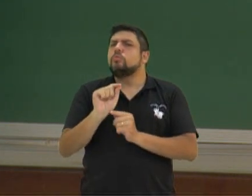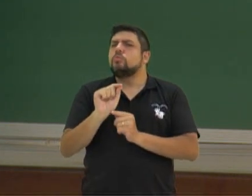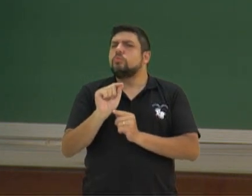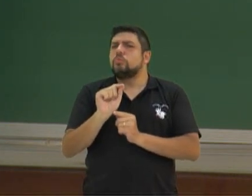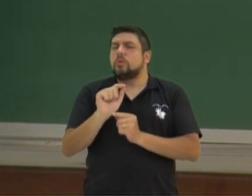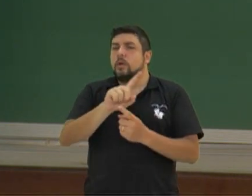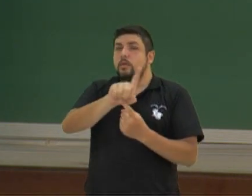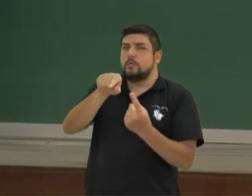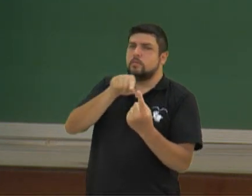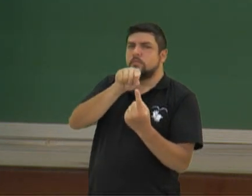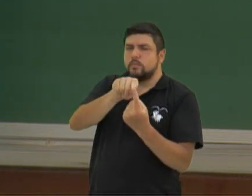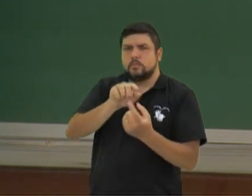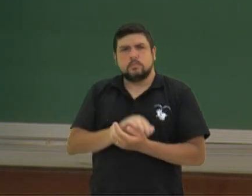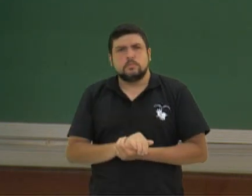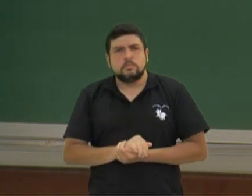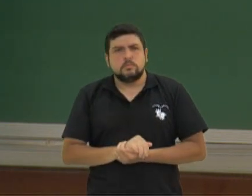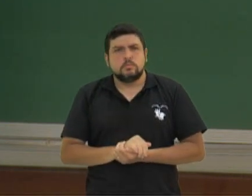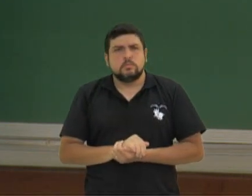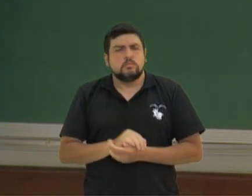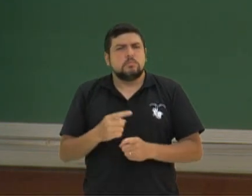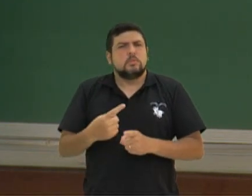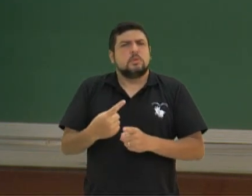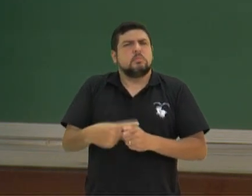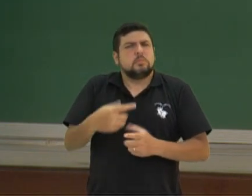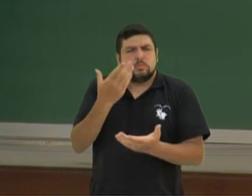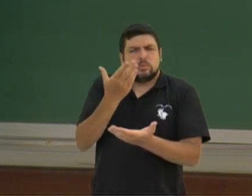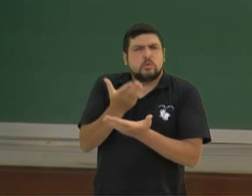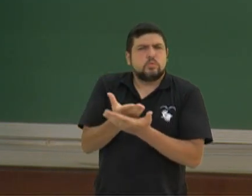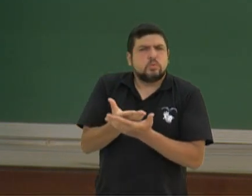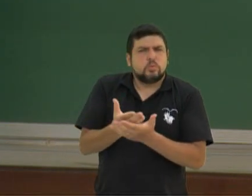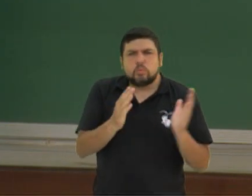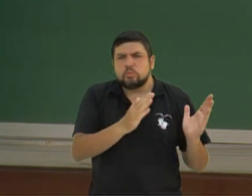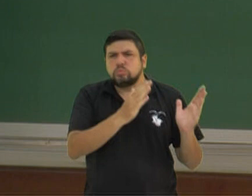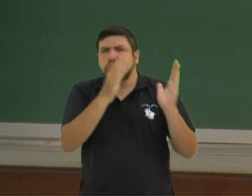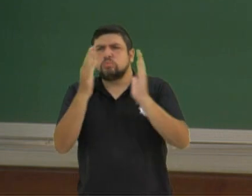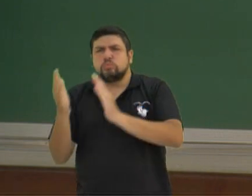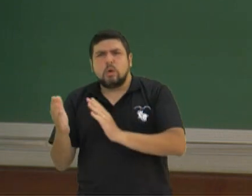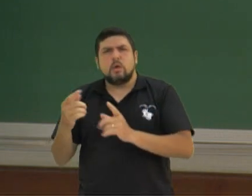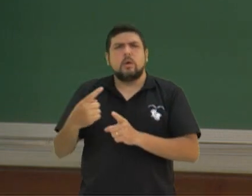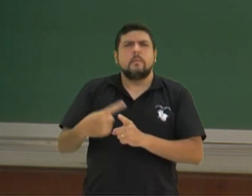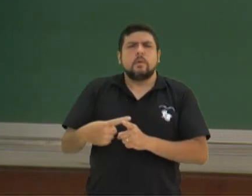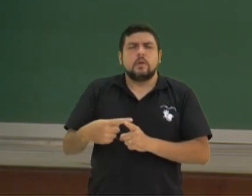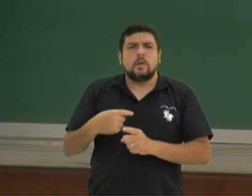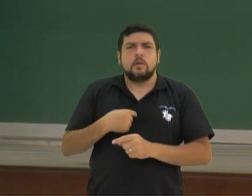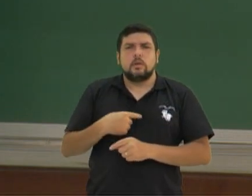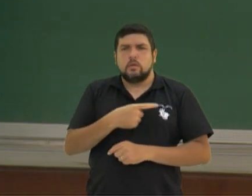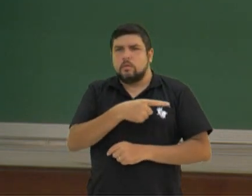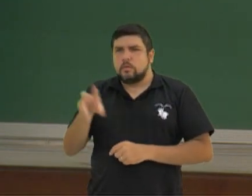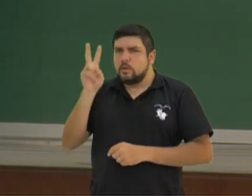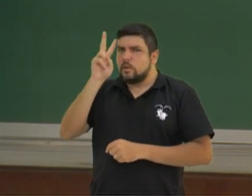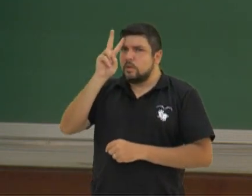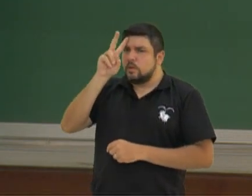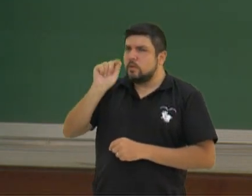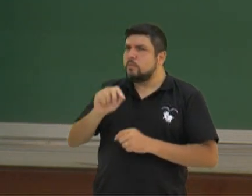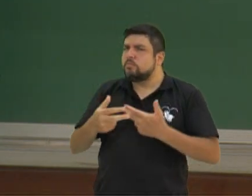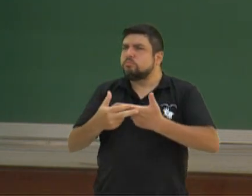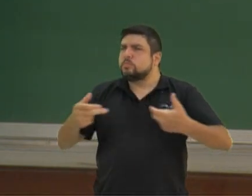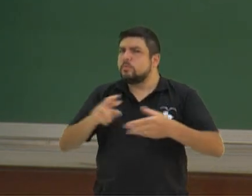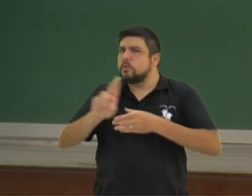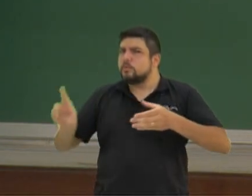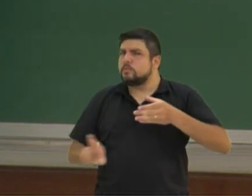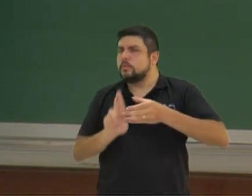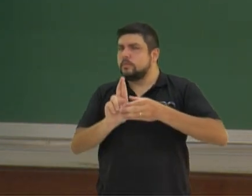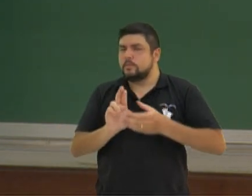nossos objetivos. Por que a gente está estudando esse conteúdo? Vocês devem lembrar, será que vocês lembram alguma coisa sobre o renascimento